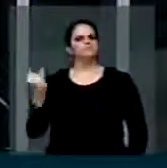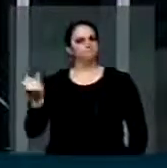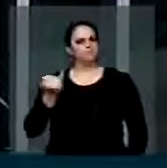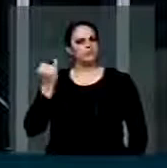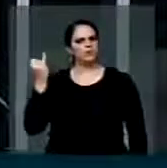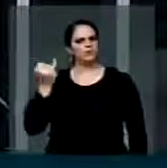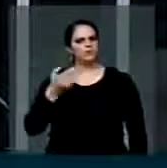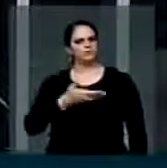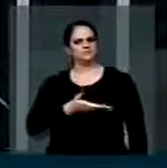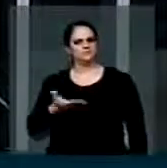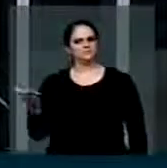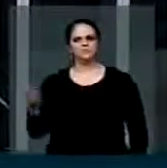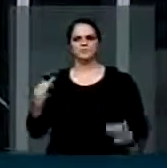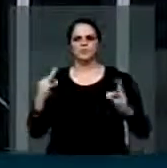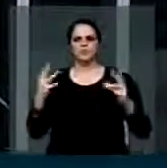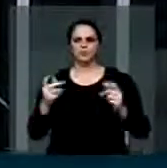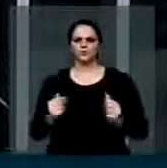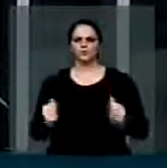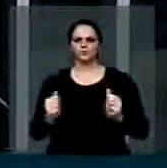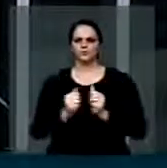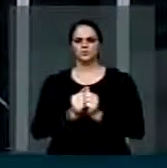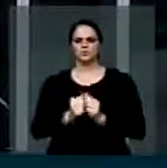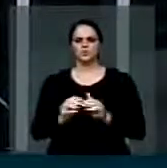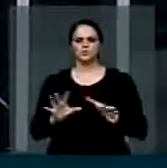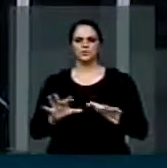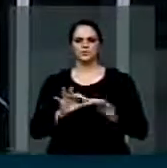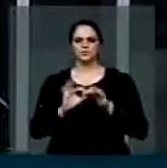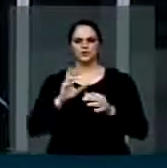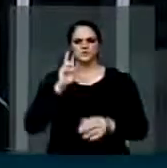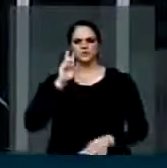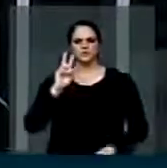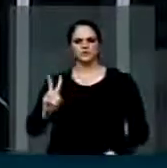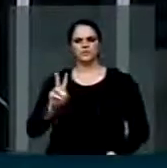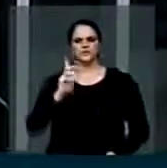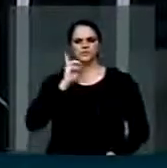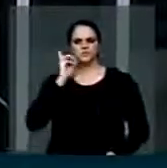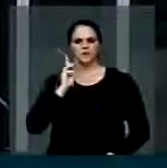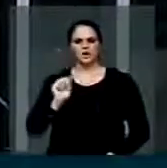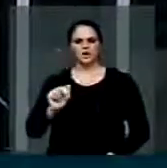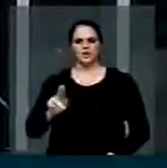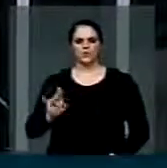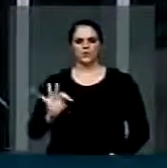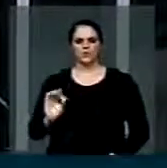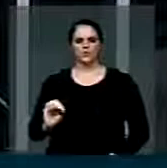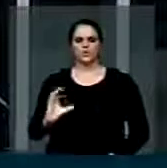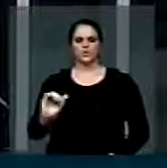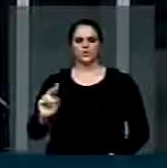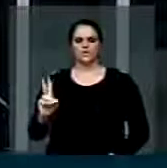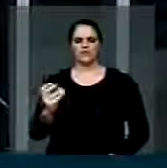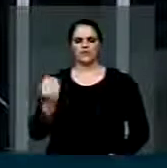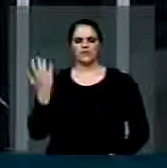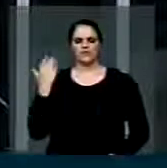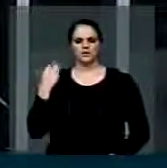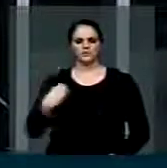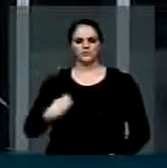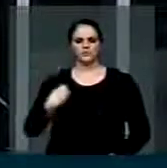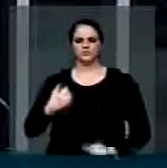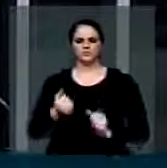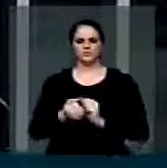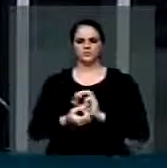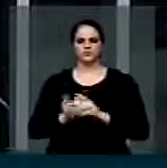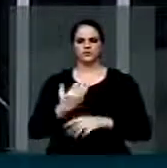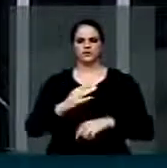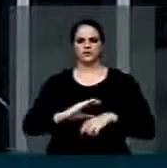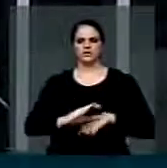de que todos aqui possam se unir. Ali eu vejo o Augusto Carvalho, que foi constituinte conosco aqui, e eu dizia aqui,